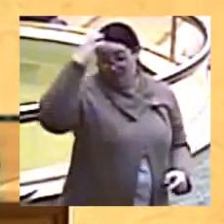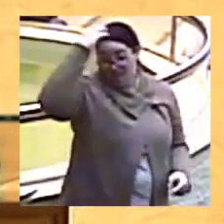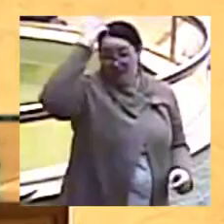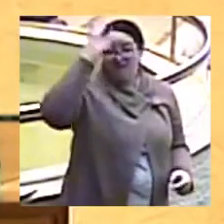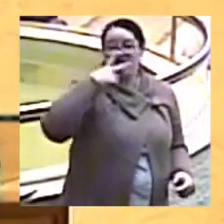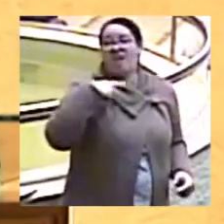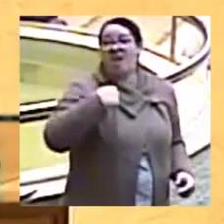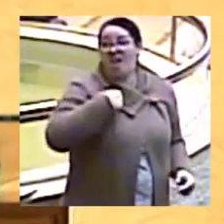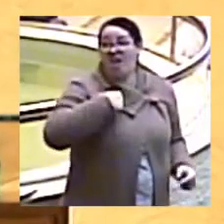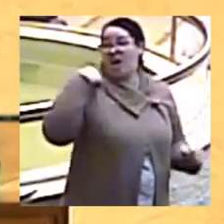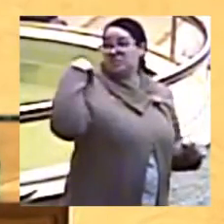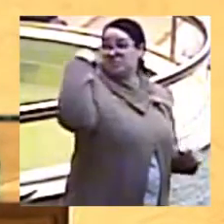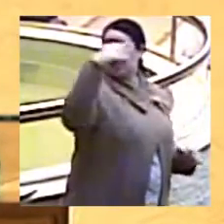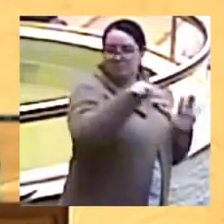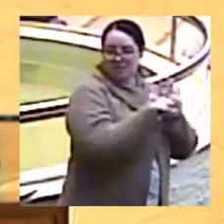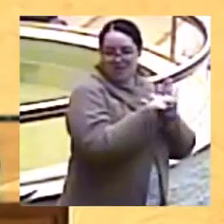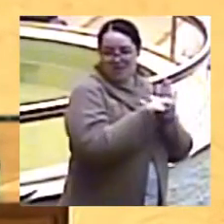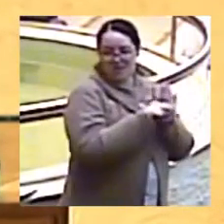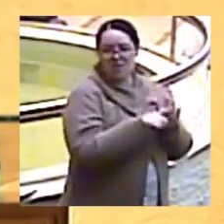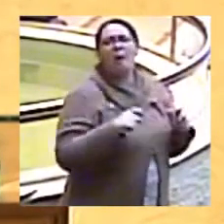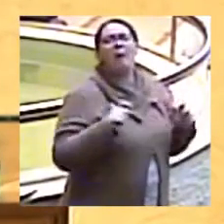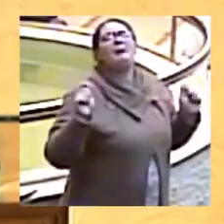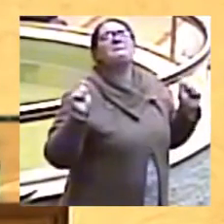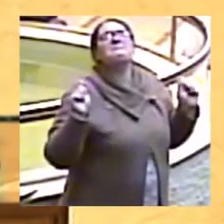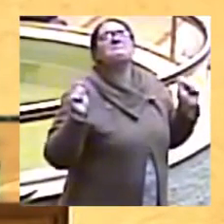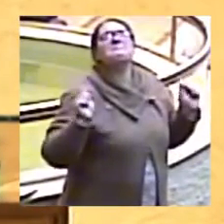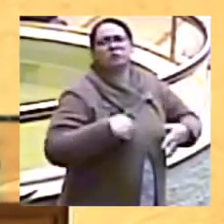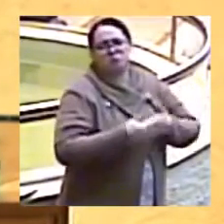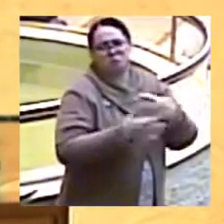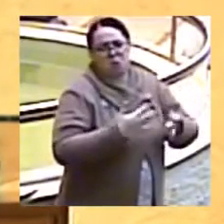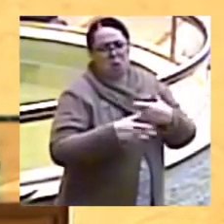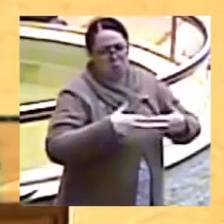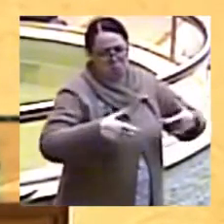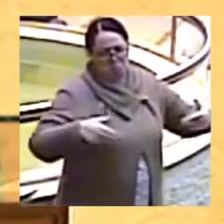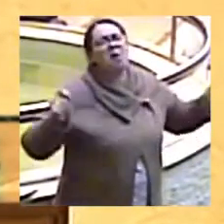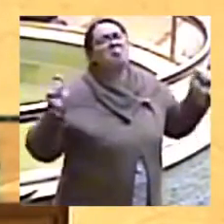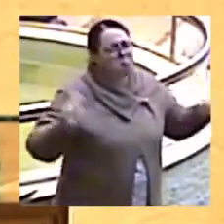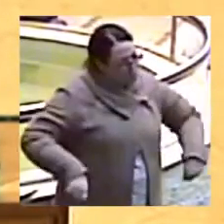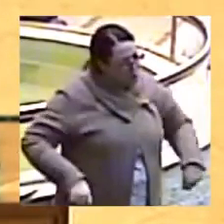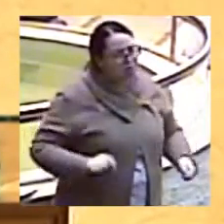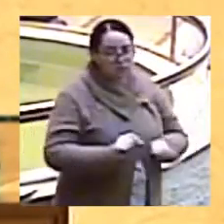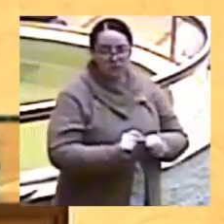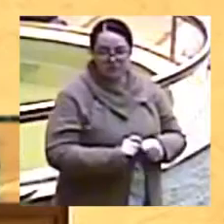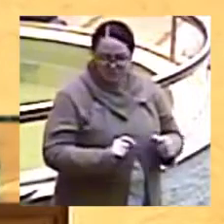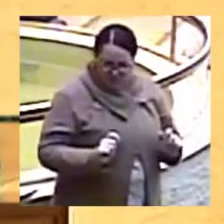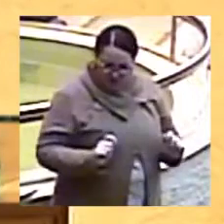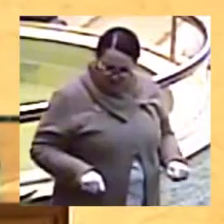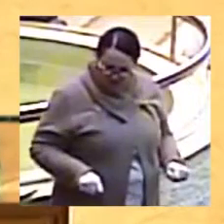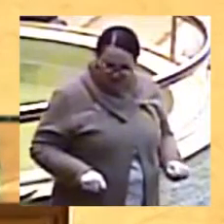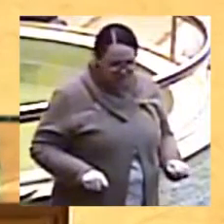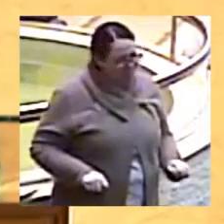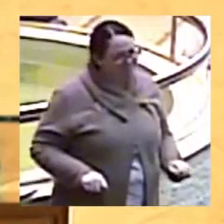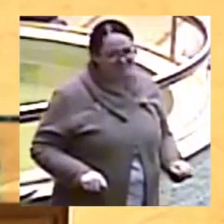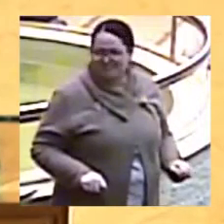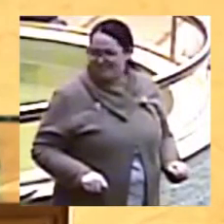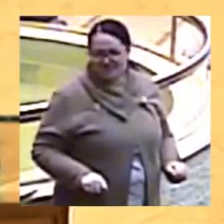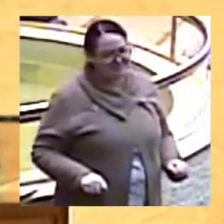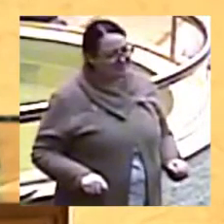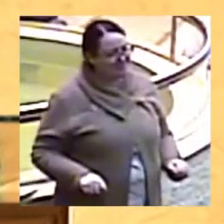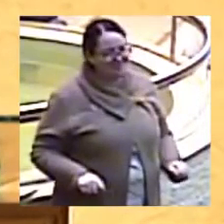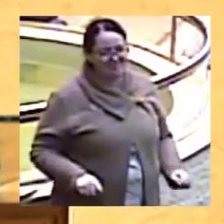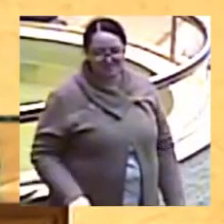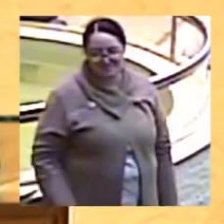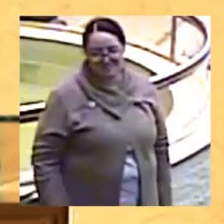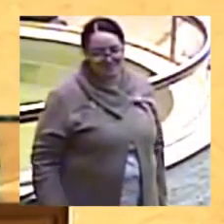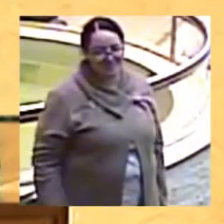acima da lei. Ele fazia ao arrepio da lei. Não tinha interesse algum em